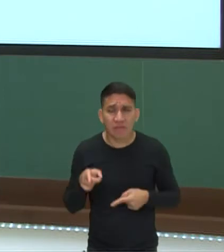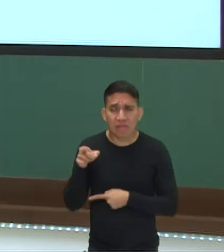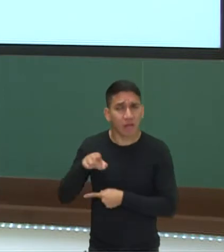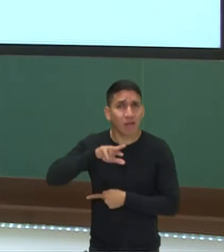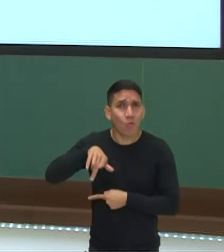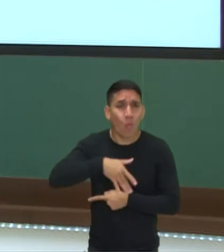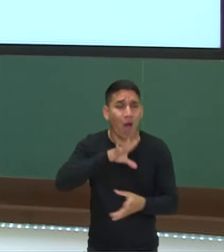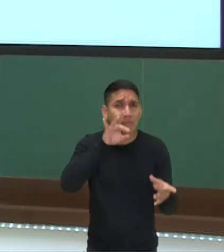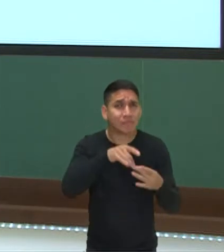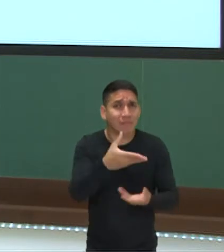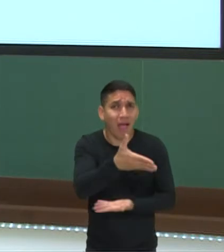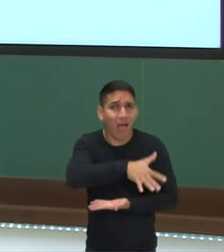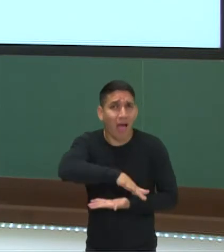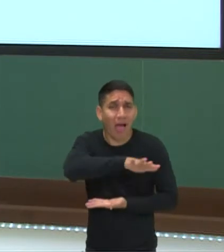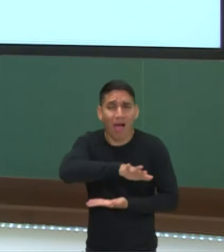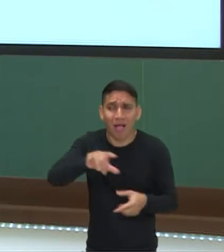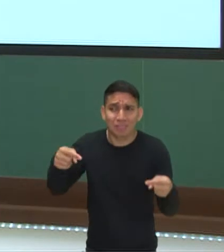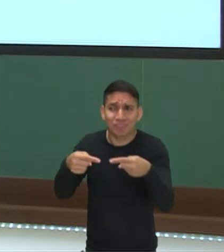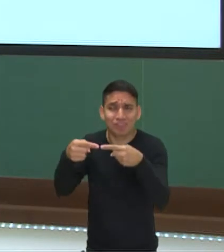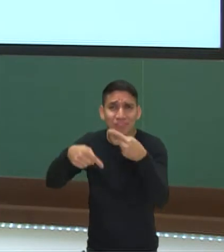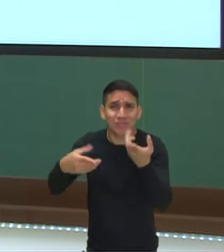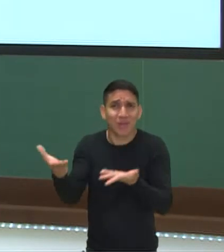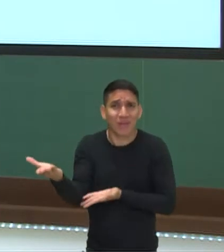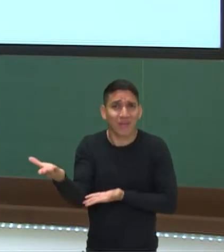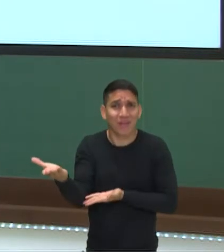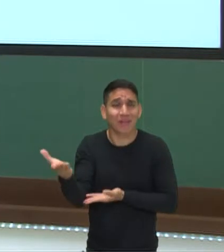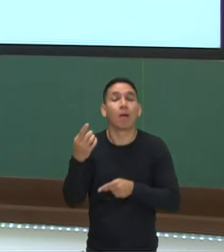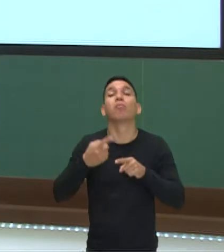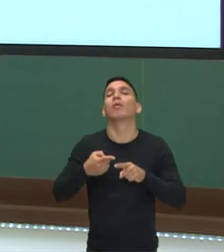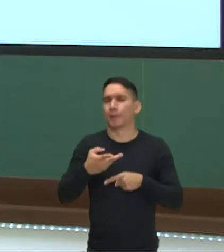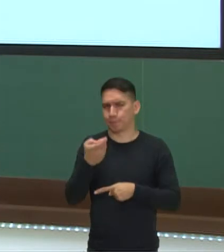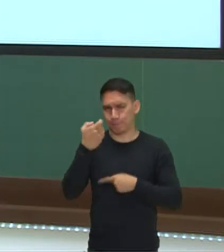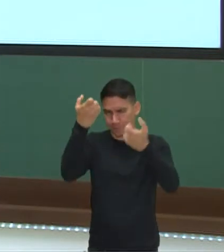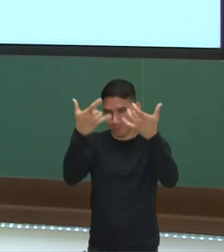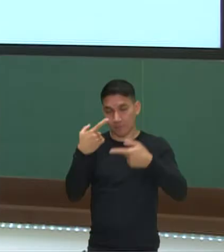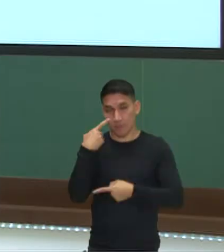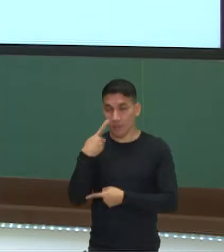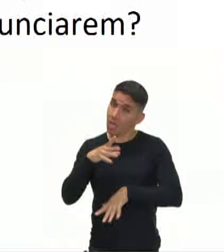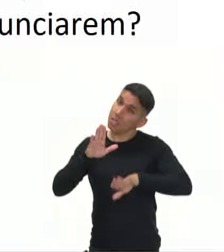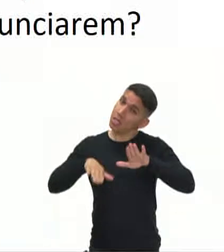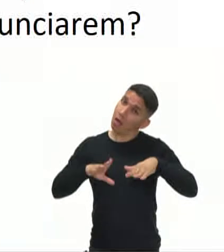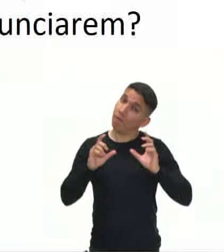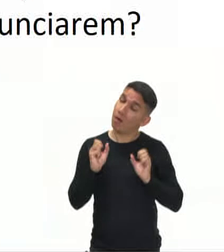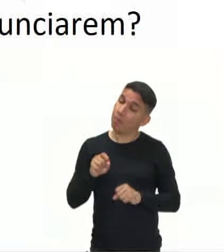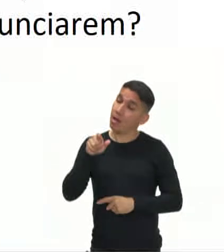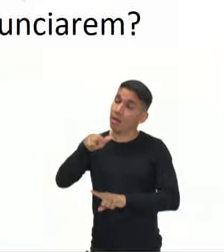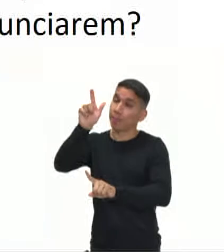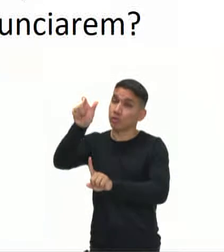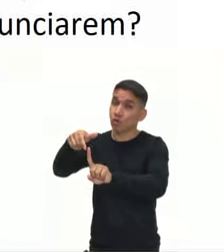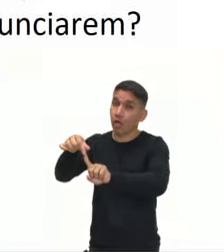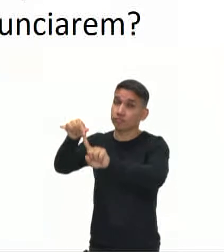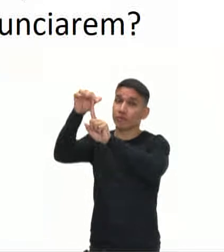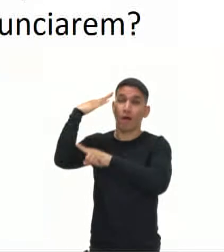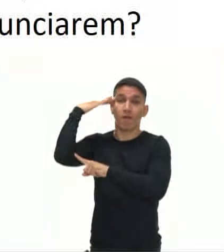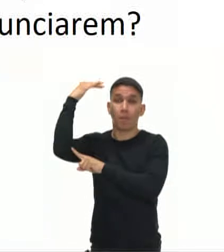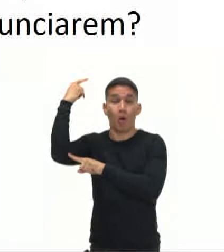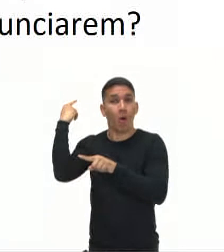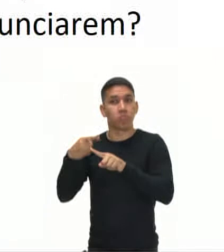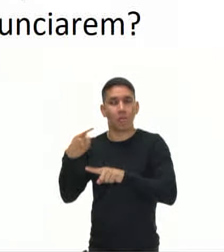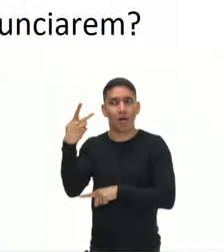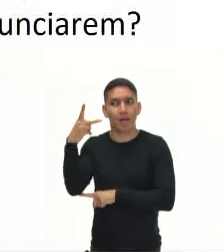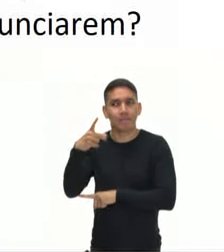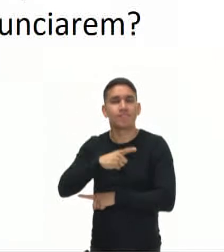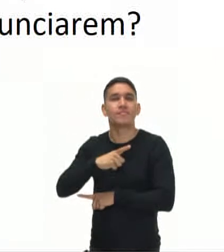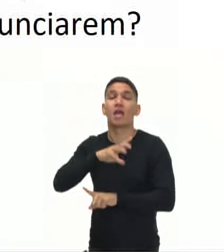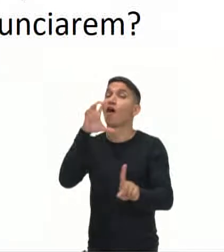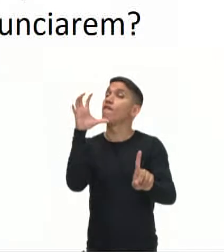são exatamente sua especialidade. Vamos lá? Possivelmente as celebridades são convidadas porque exercem uma